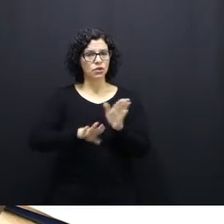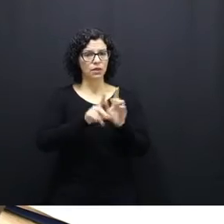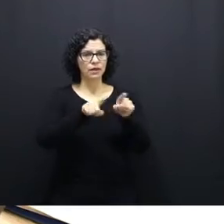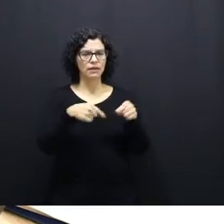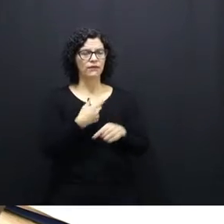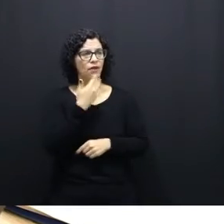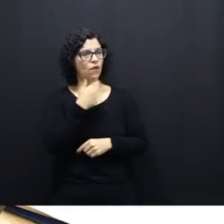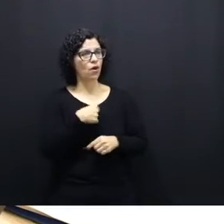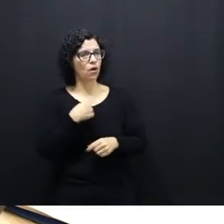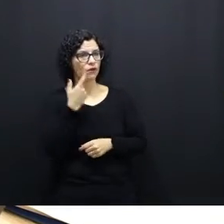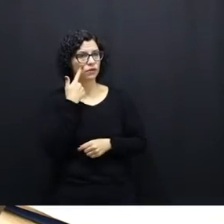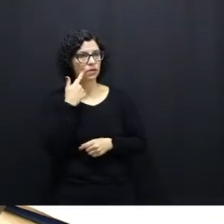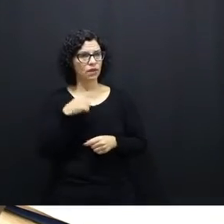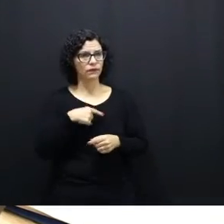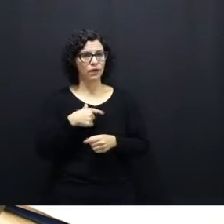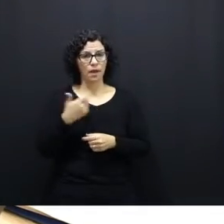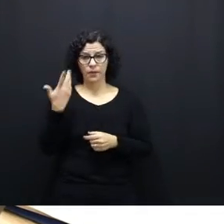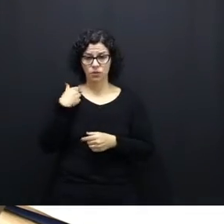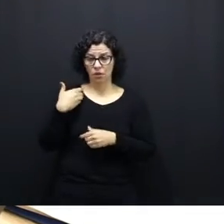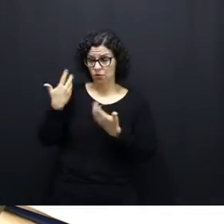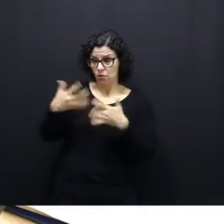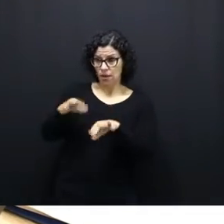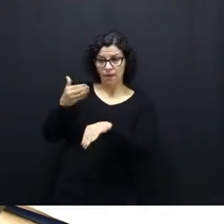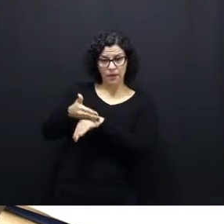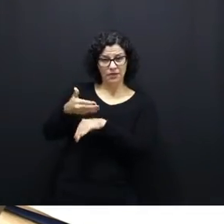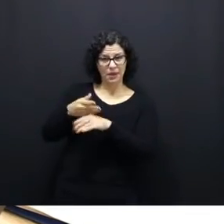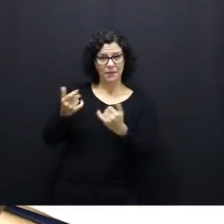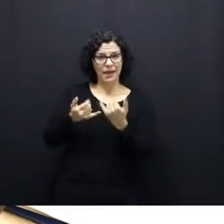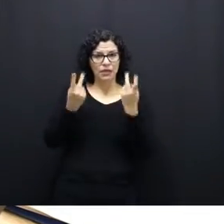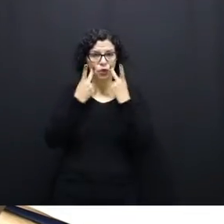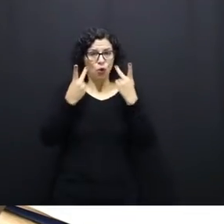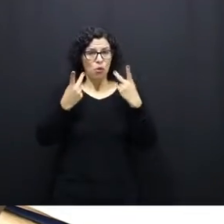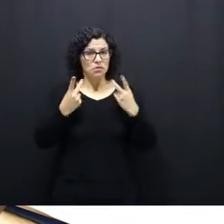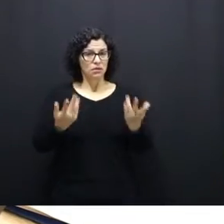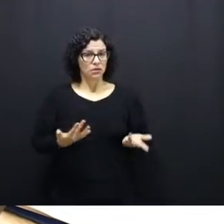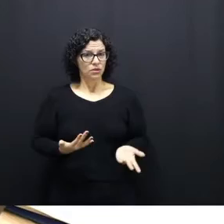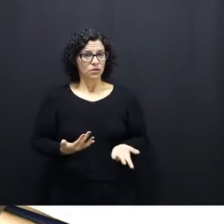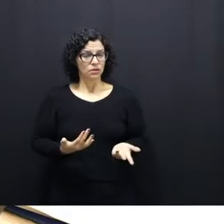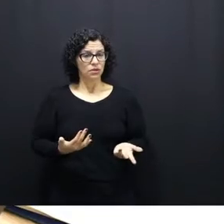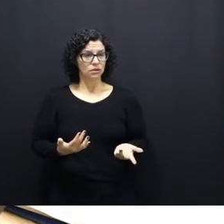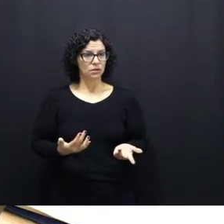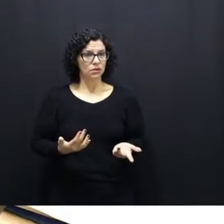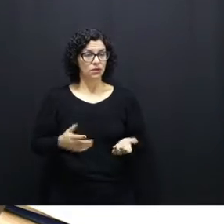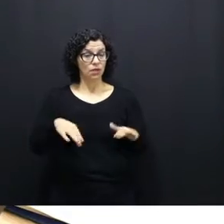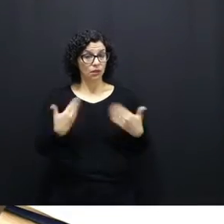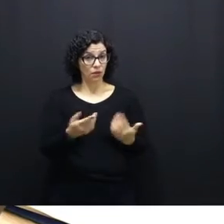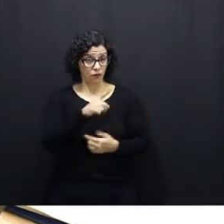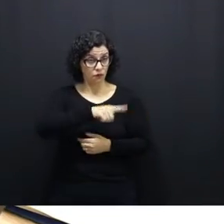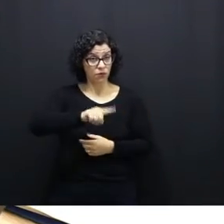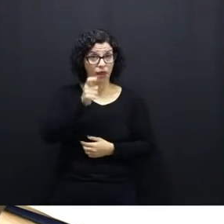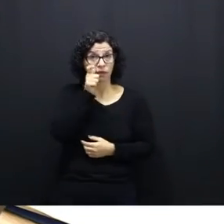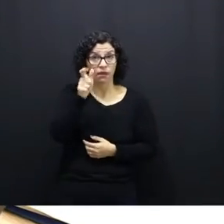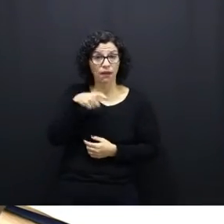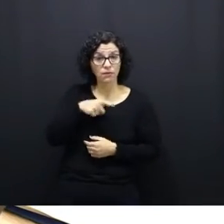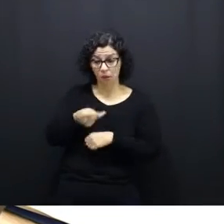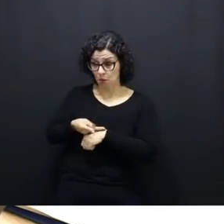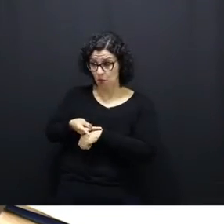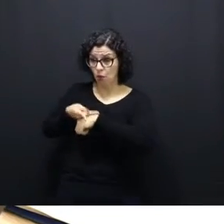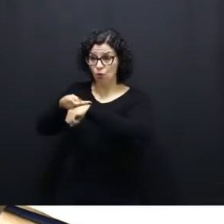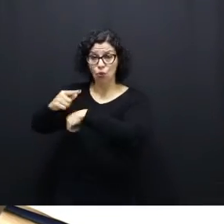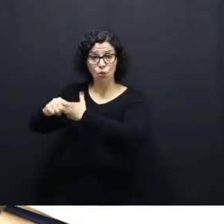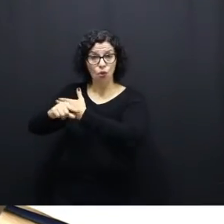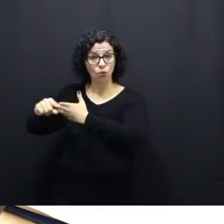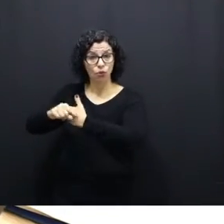gabinete e solicitar por causa da pessoa não quer fazer parte do projeto ela pode ficar constrangida então cabe ao interessado